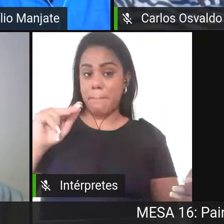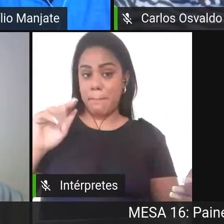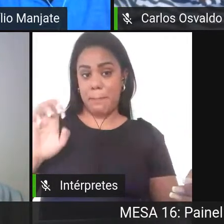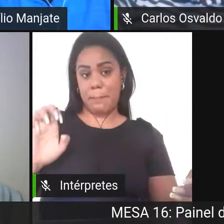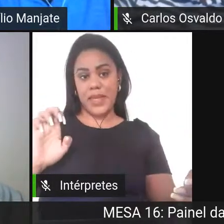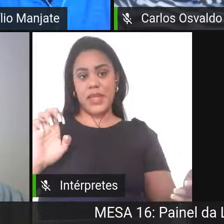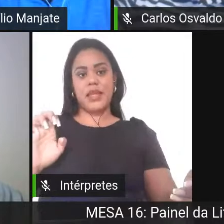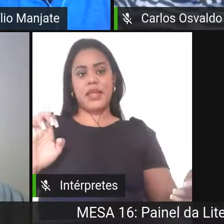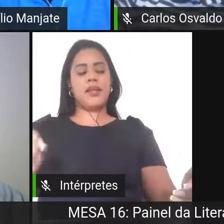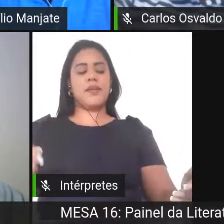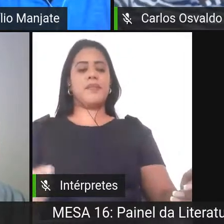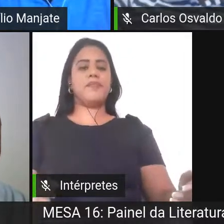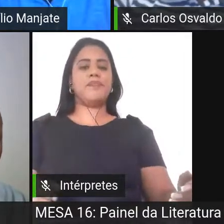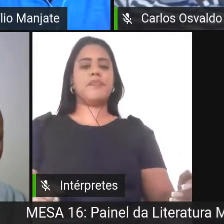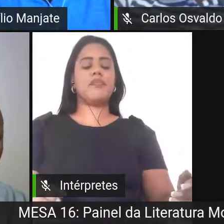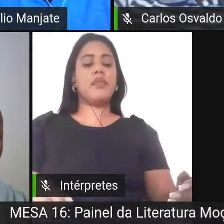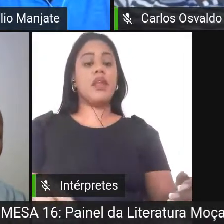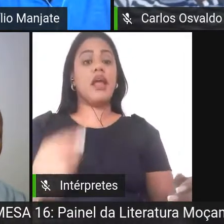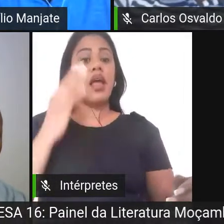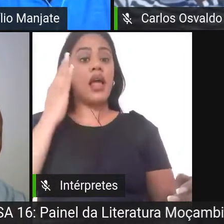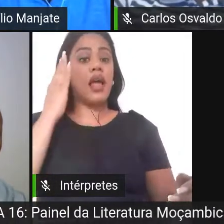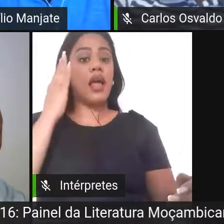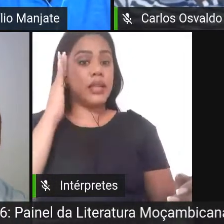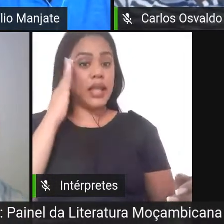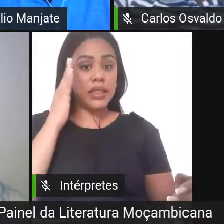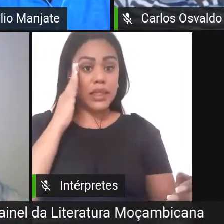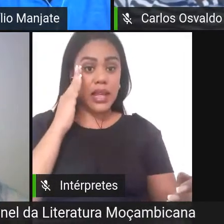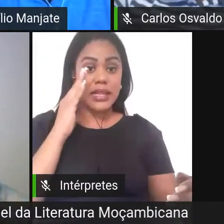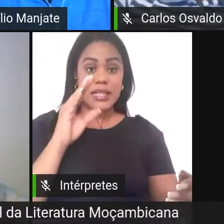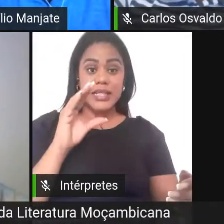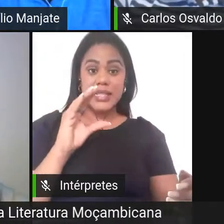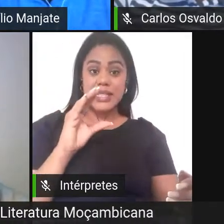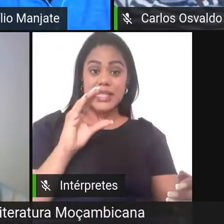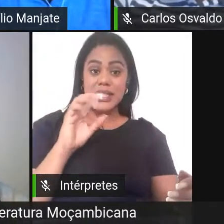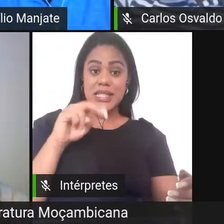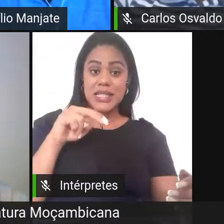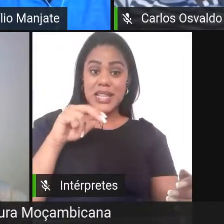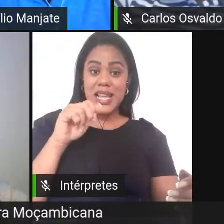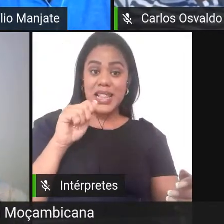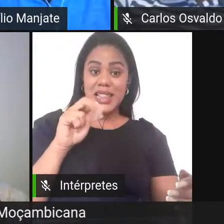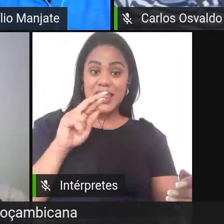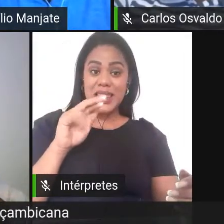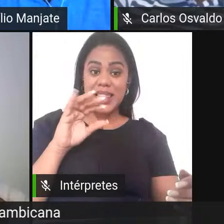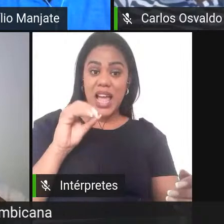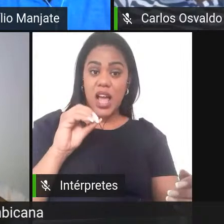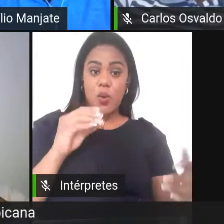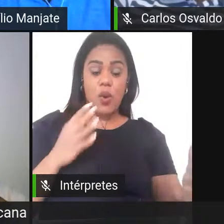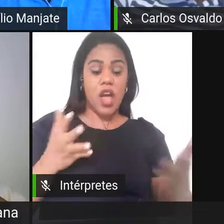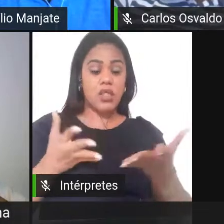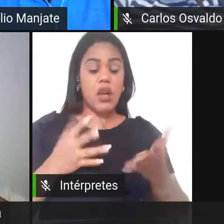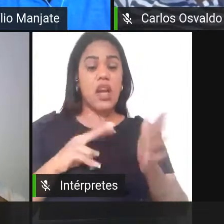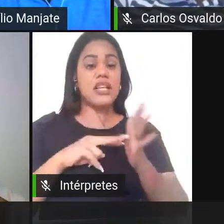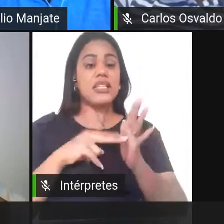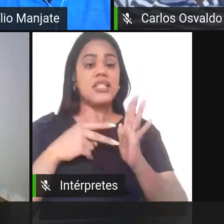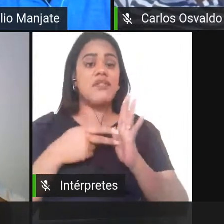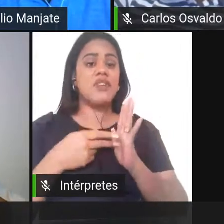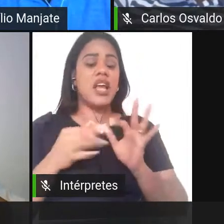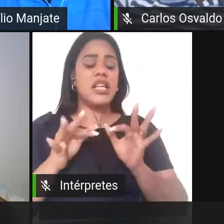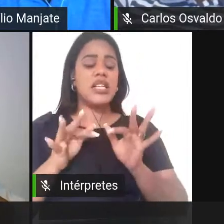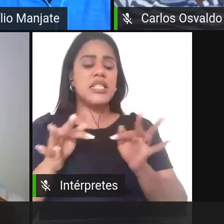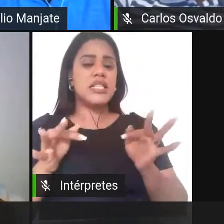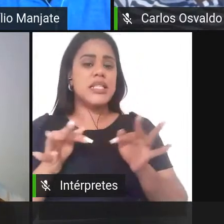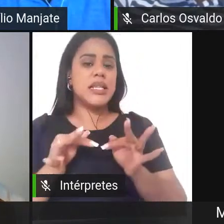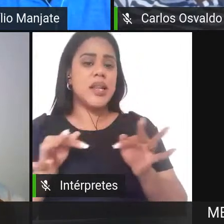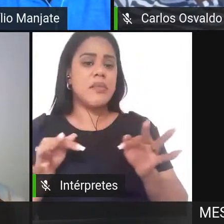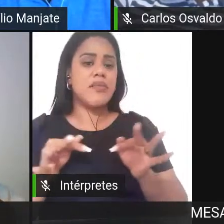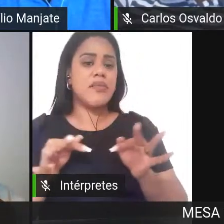estou a dar significado, a simplificá-lo, a interpretá-lo, por aí. Então, primeiro